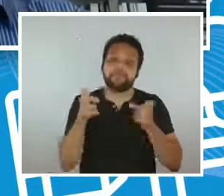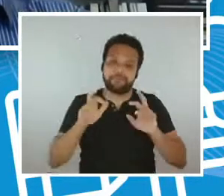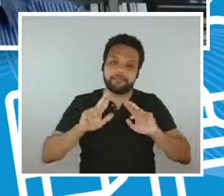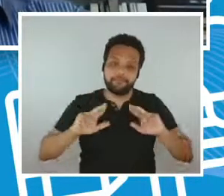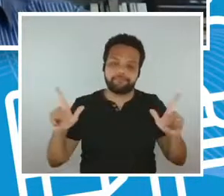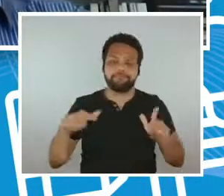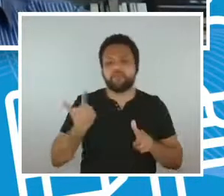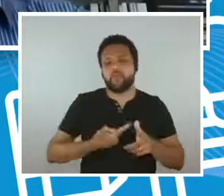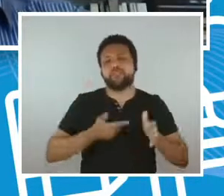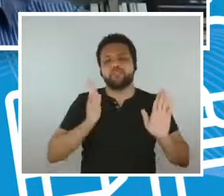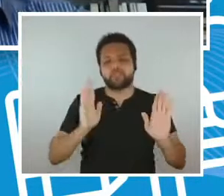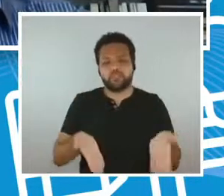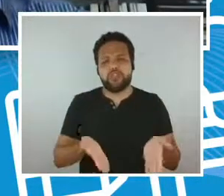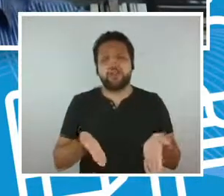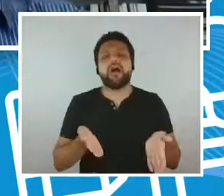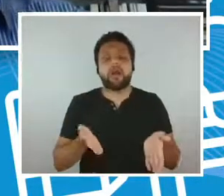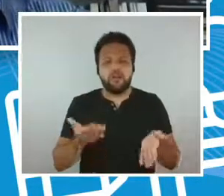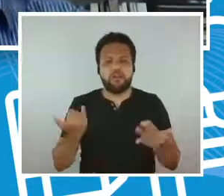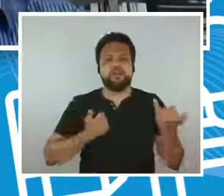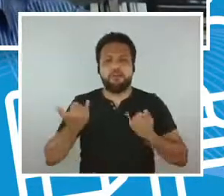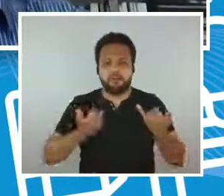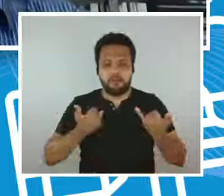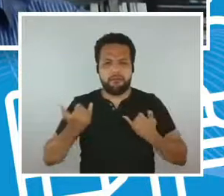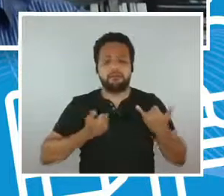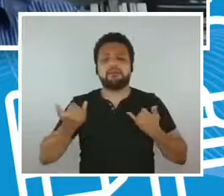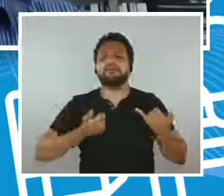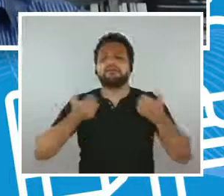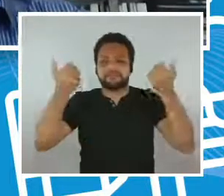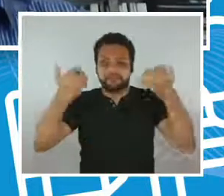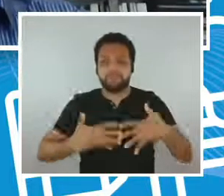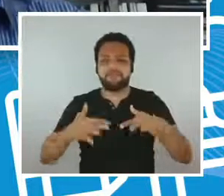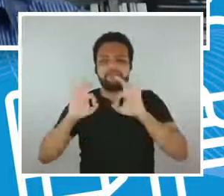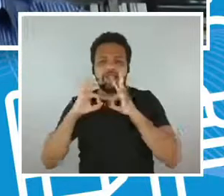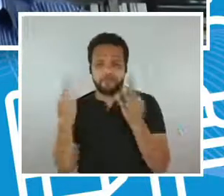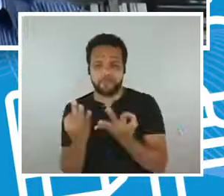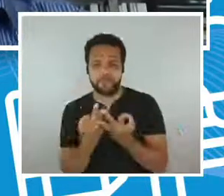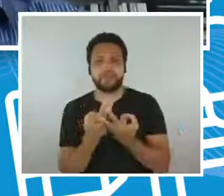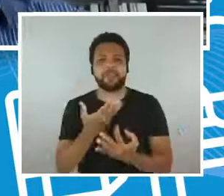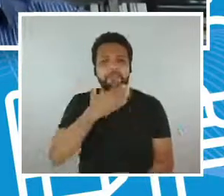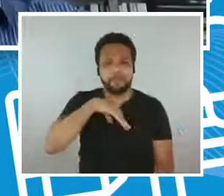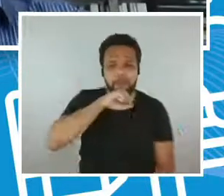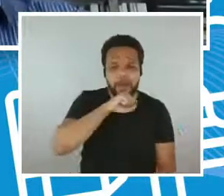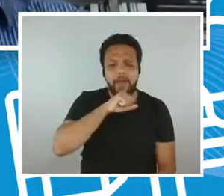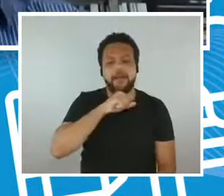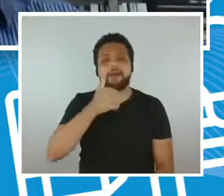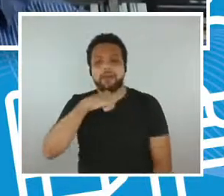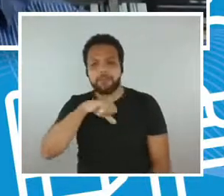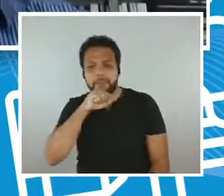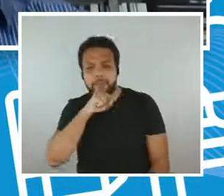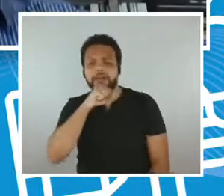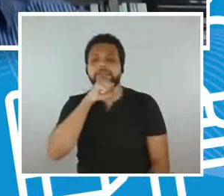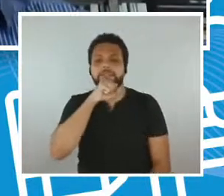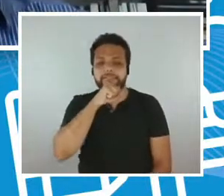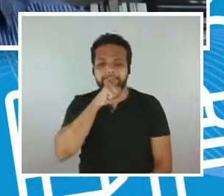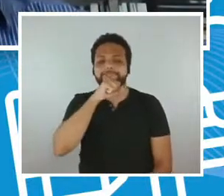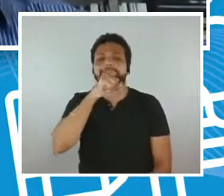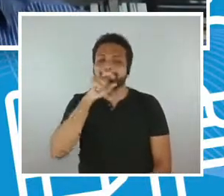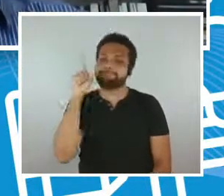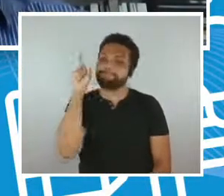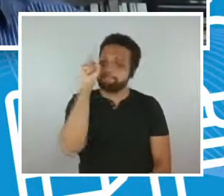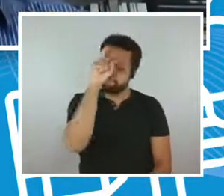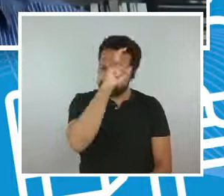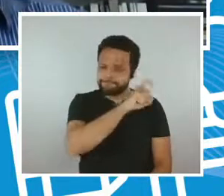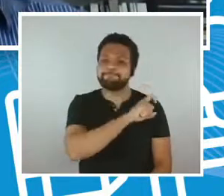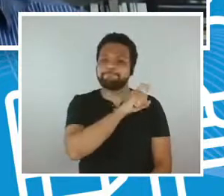muitos relatos sobre isso, certo? Sobre os pais, apesar de enfrentar uma grande dificuldade com